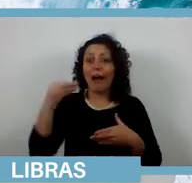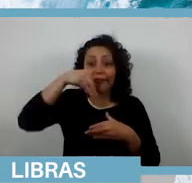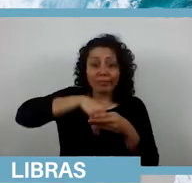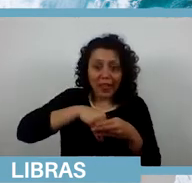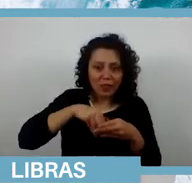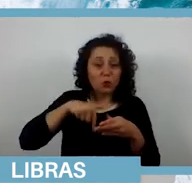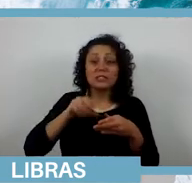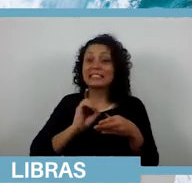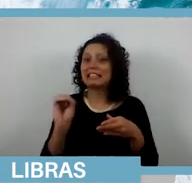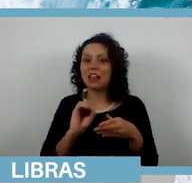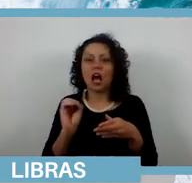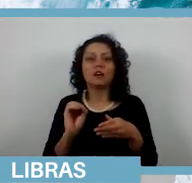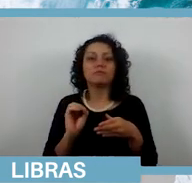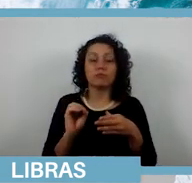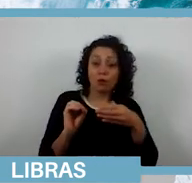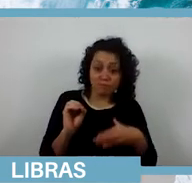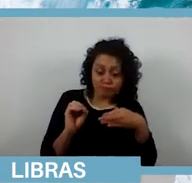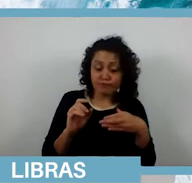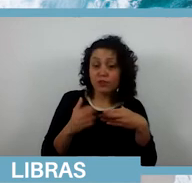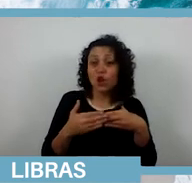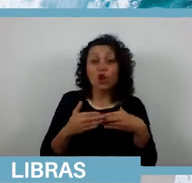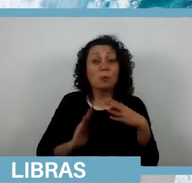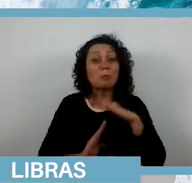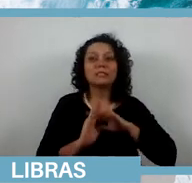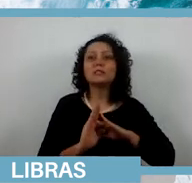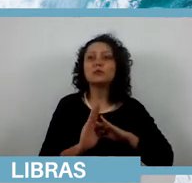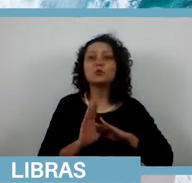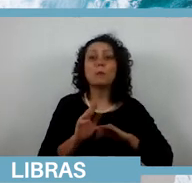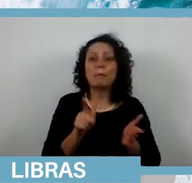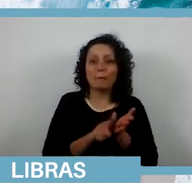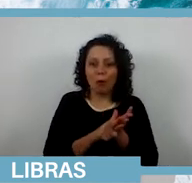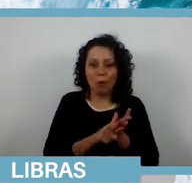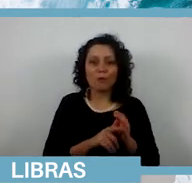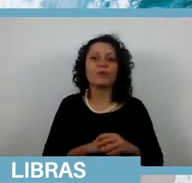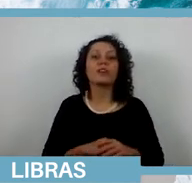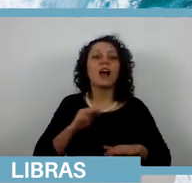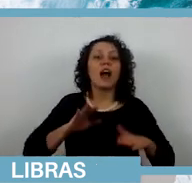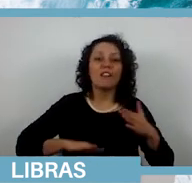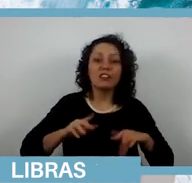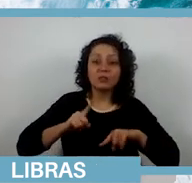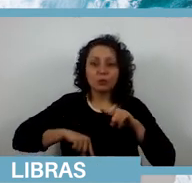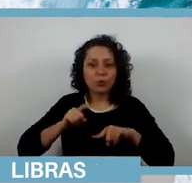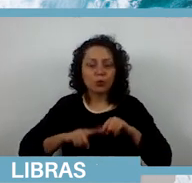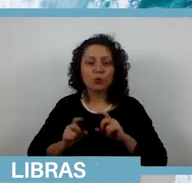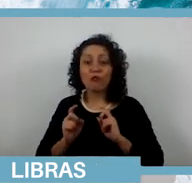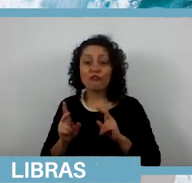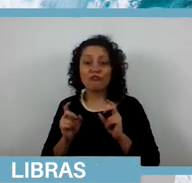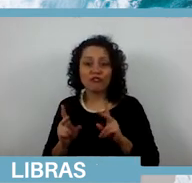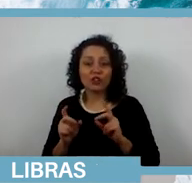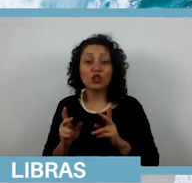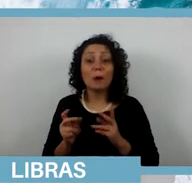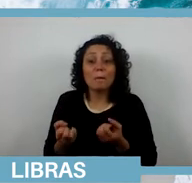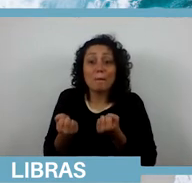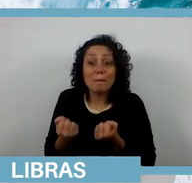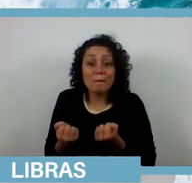né? Produtos de limpeza, alguns produtos vendidos a granel para ter essa intenção também de não demandar